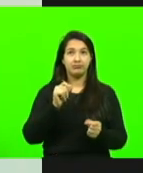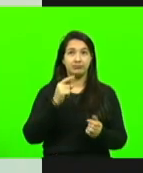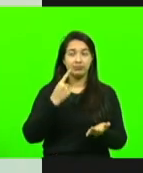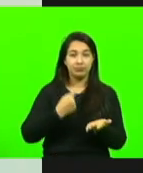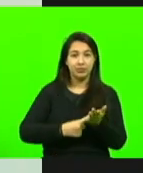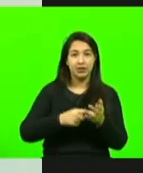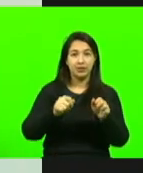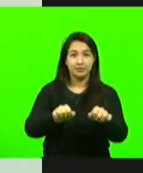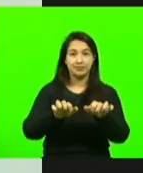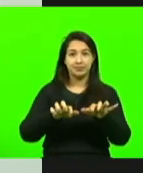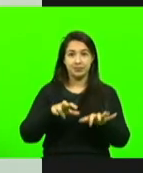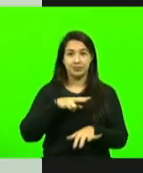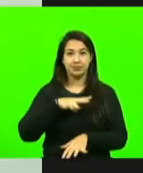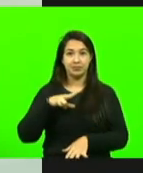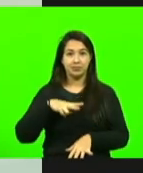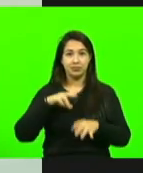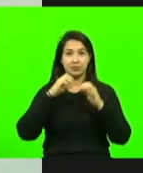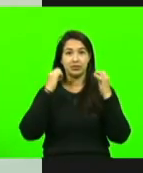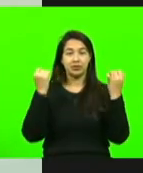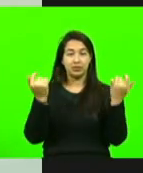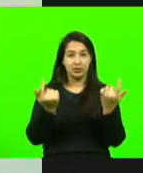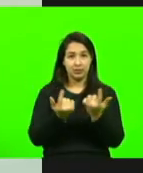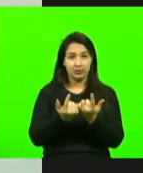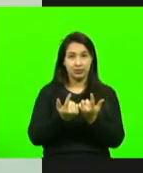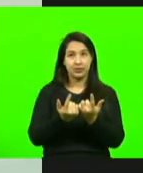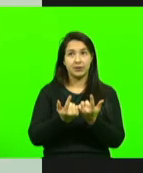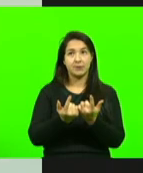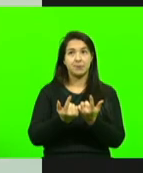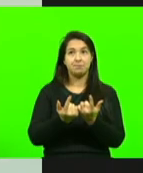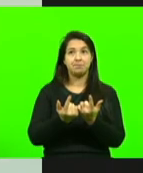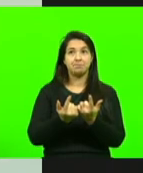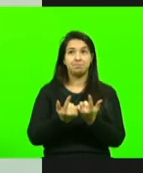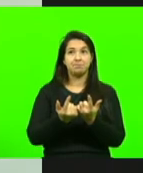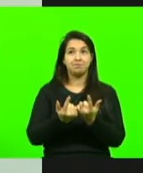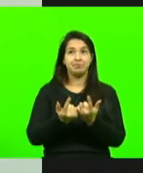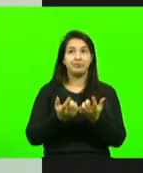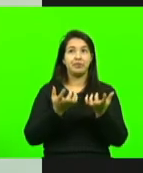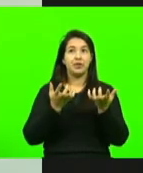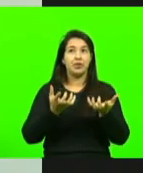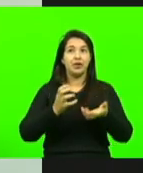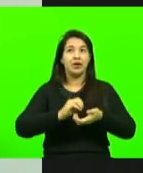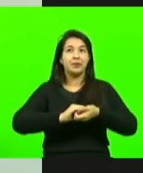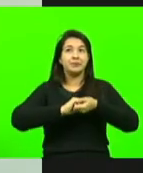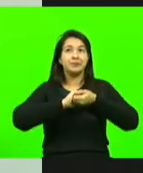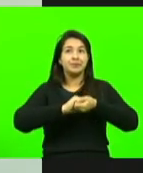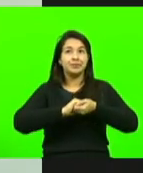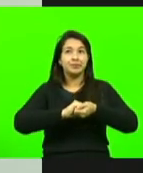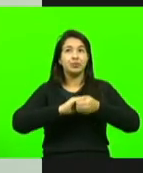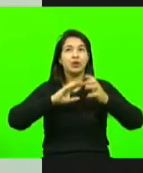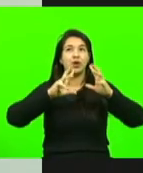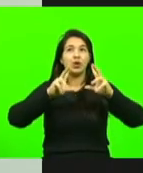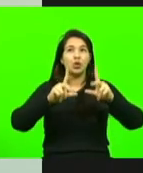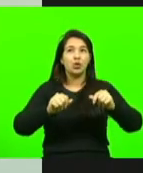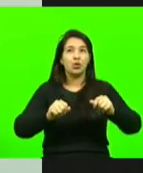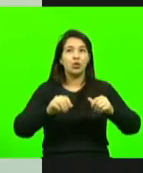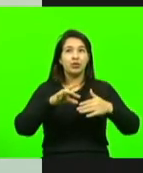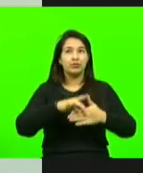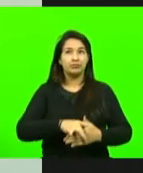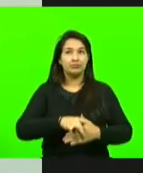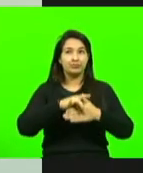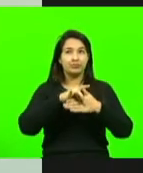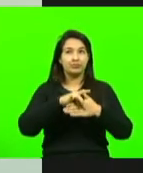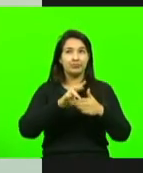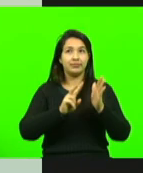pública na Assembleia Legislativa de Santa Catarina quero cumprimentar todas as a nossa sindicais